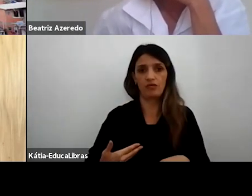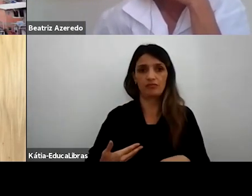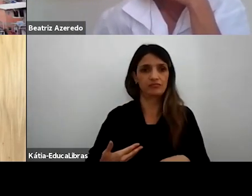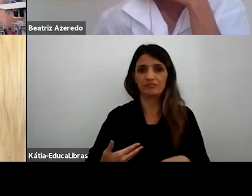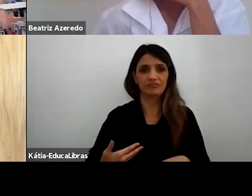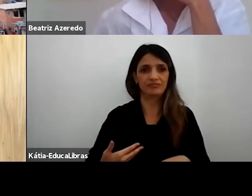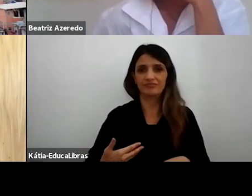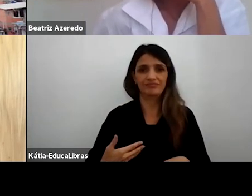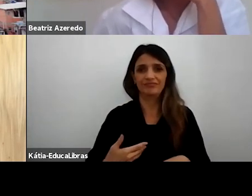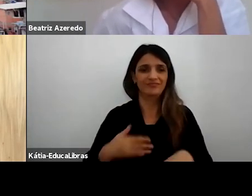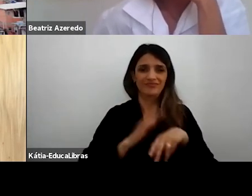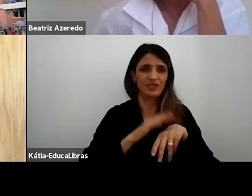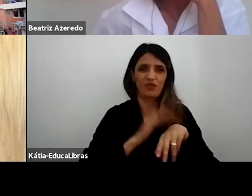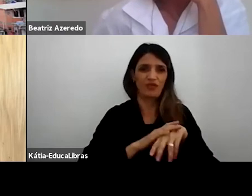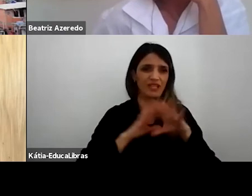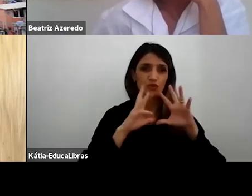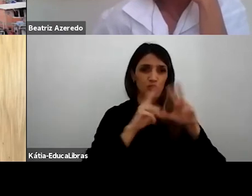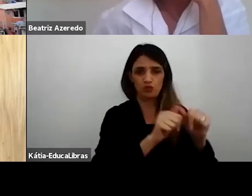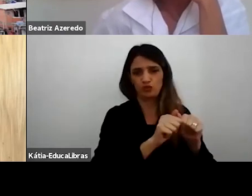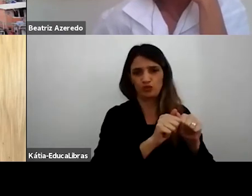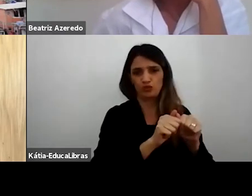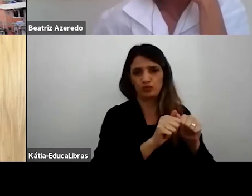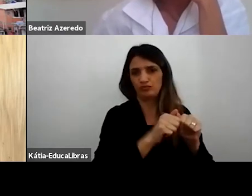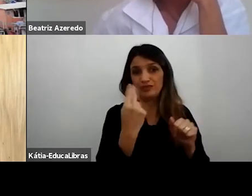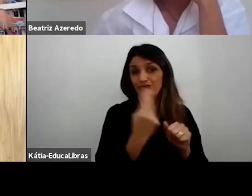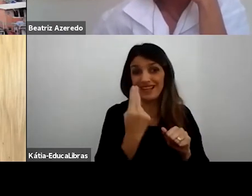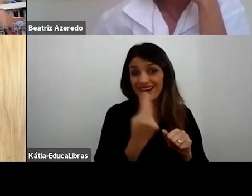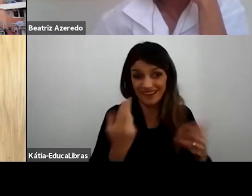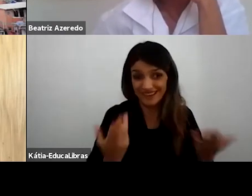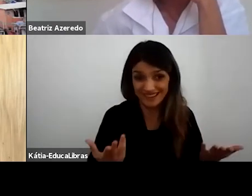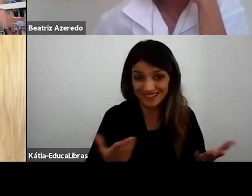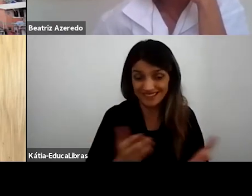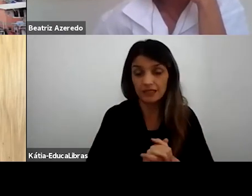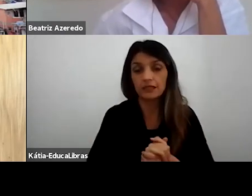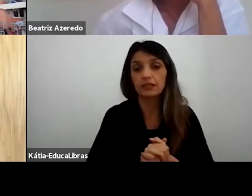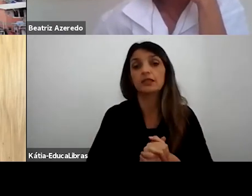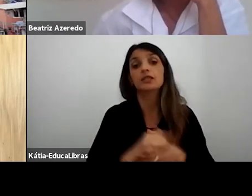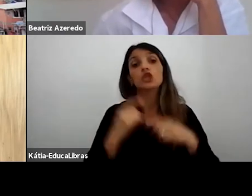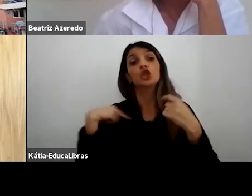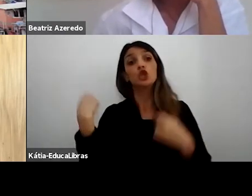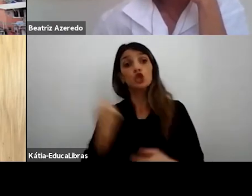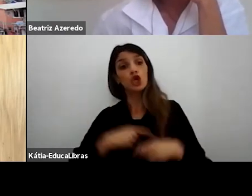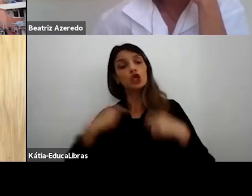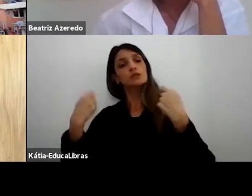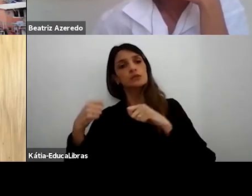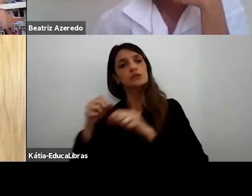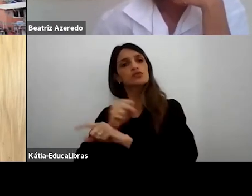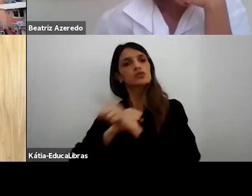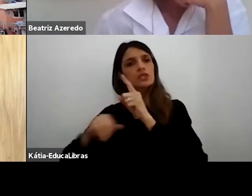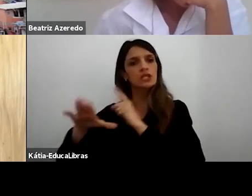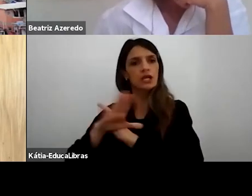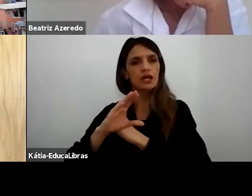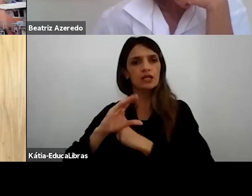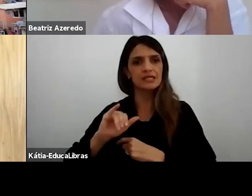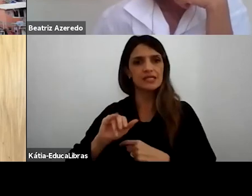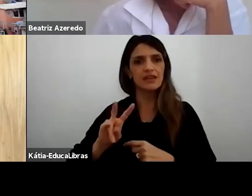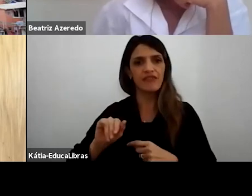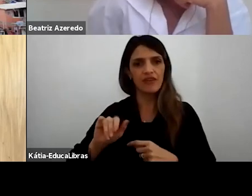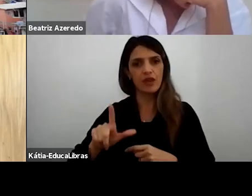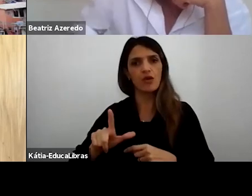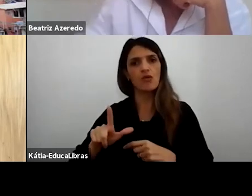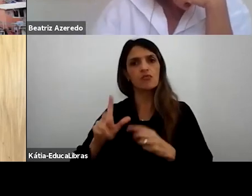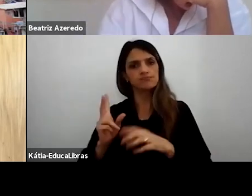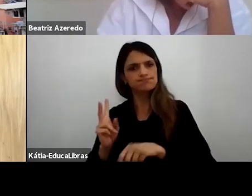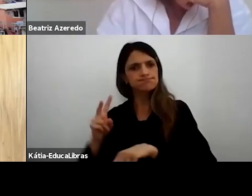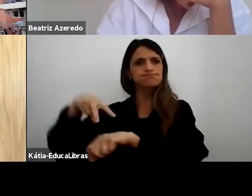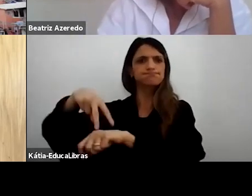o Estado não tem a capacidade de fazer tudo. Então, a gente precisa da sociedade civil e a gente precisa empoderar essa sociedade